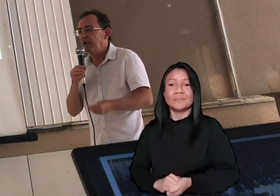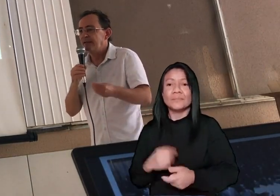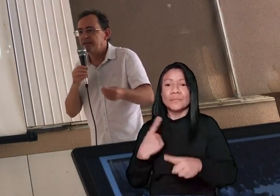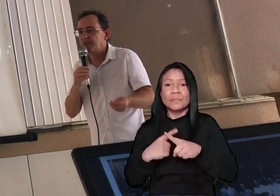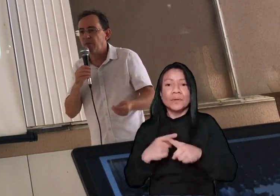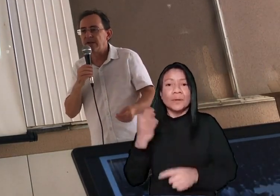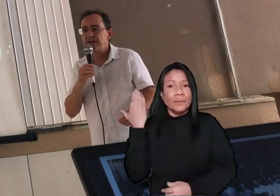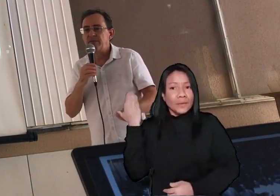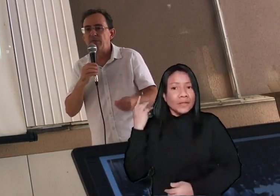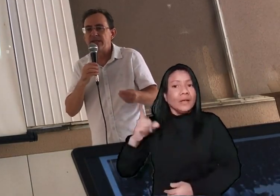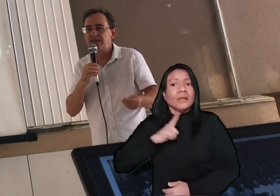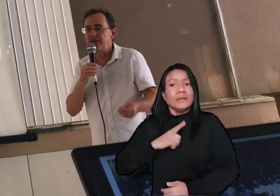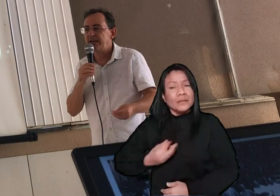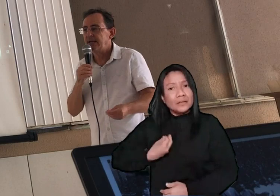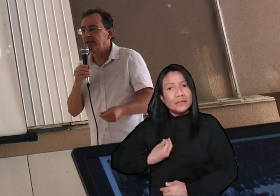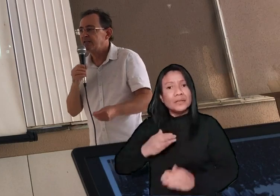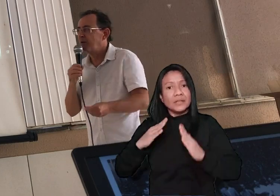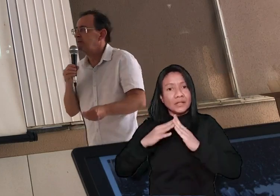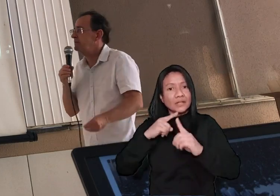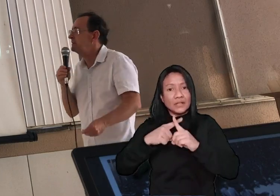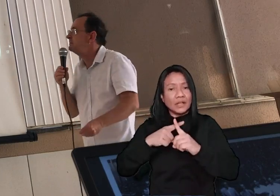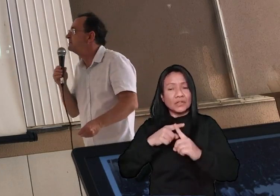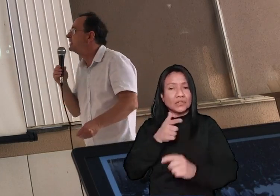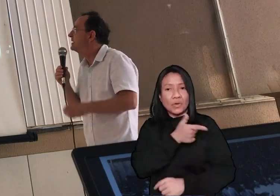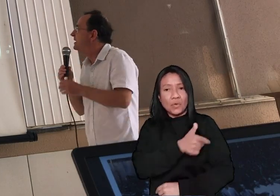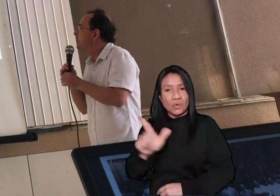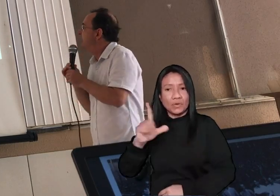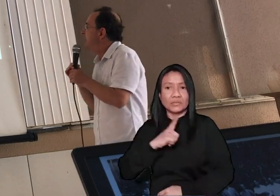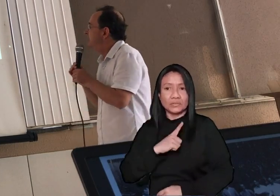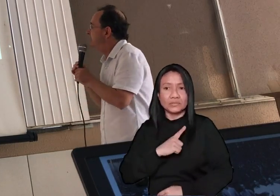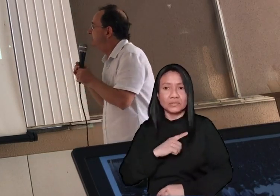a maioria da população era católica, né?